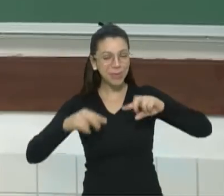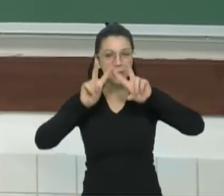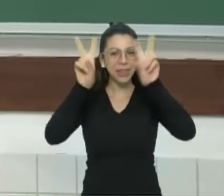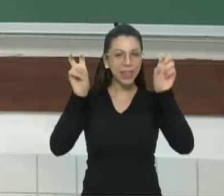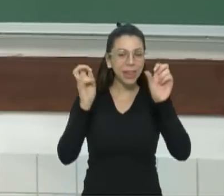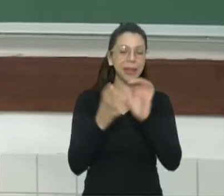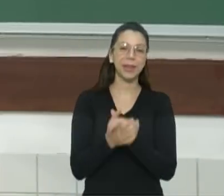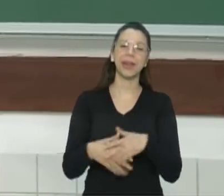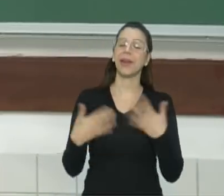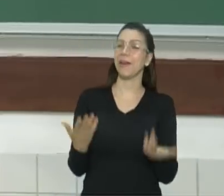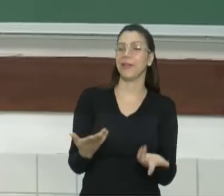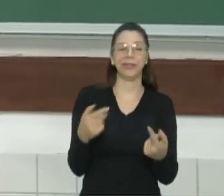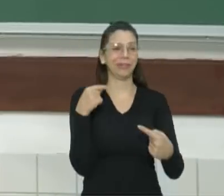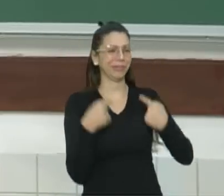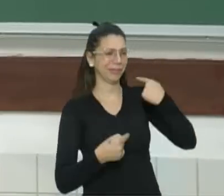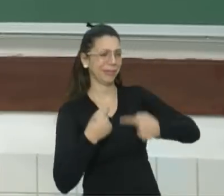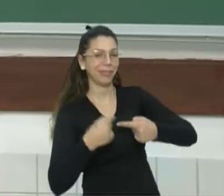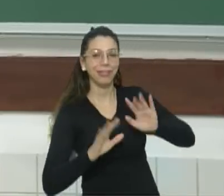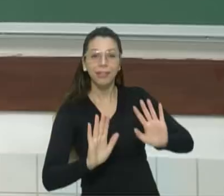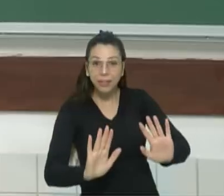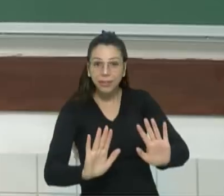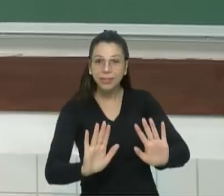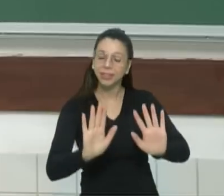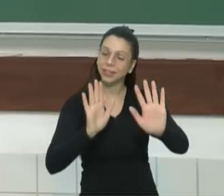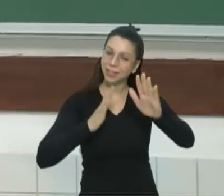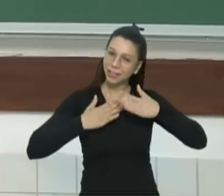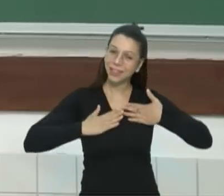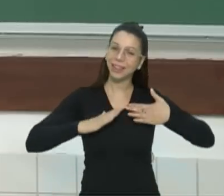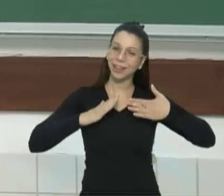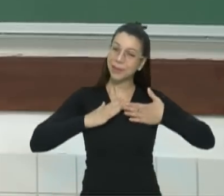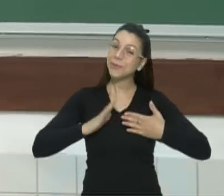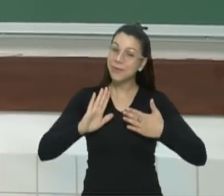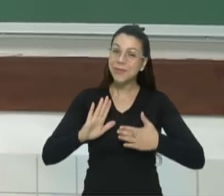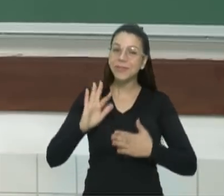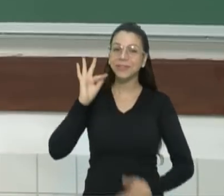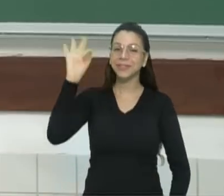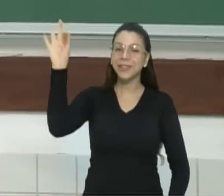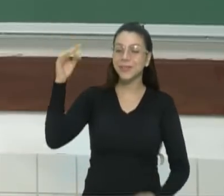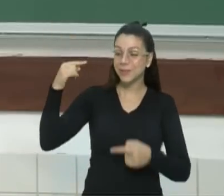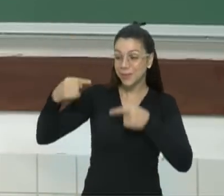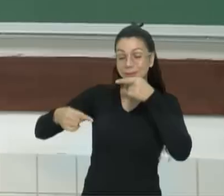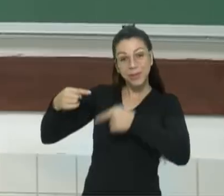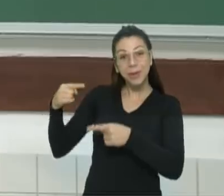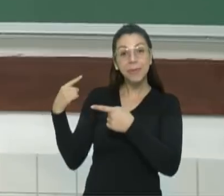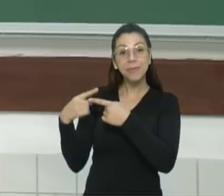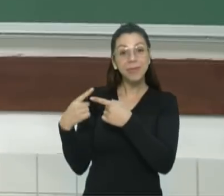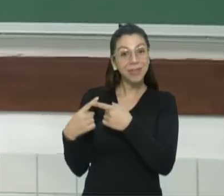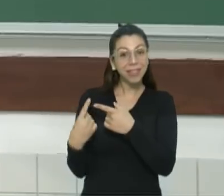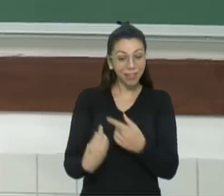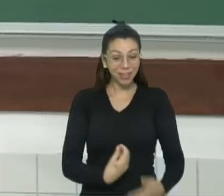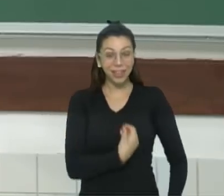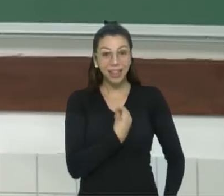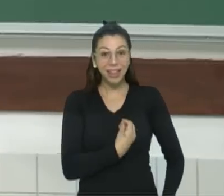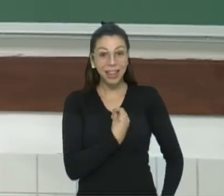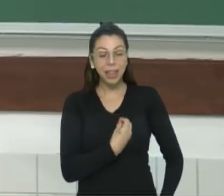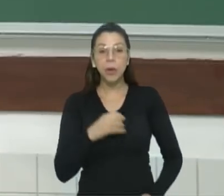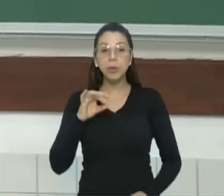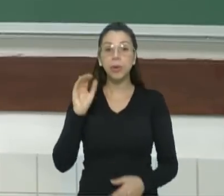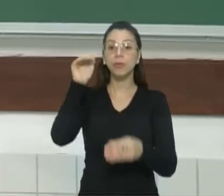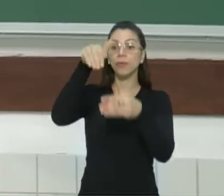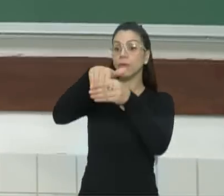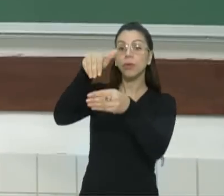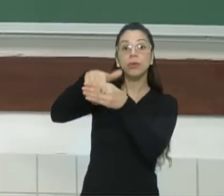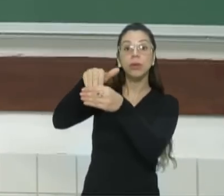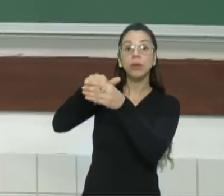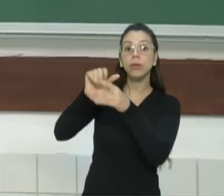vai falar de política? Sim, vamos falar sobre filosofia política. Isso faz parte da nossa vida, não só na hora de votar, não